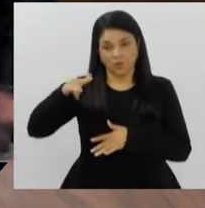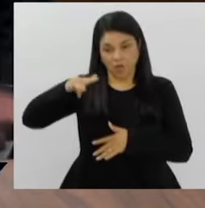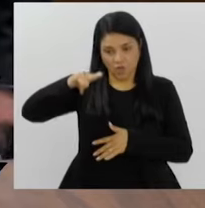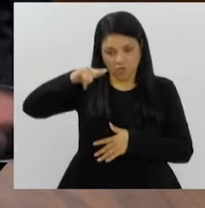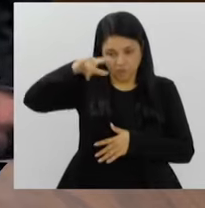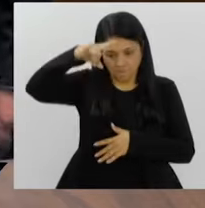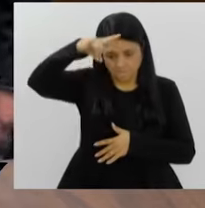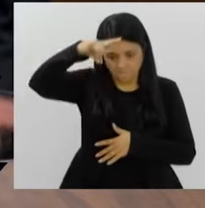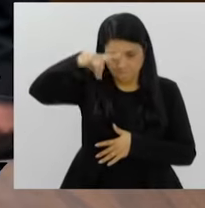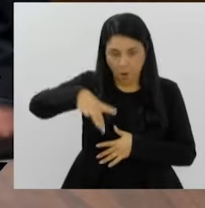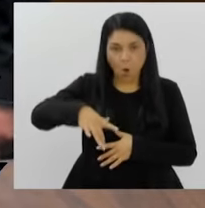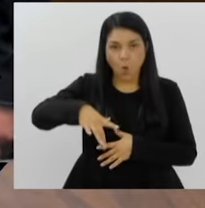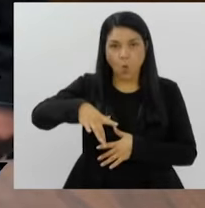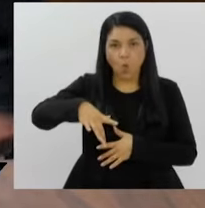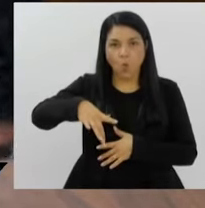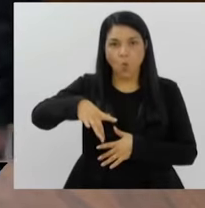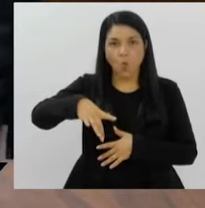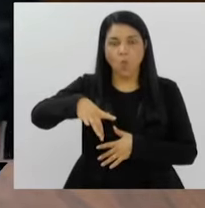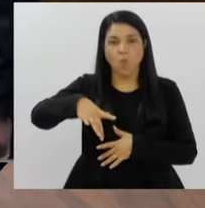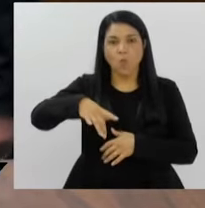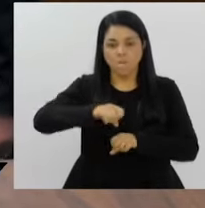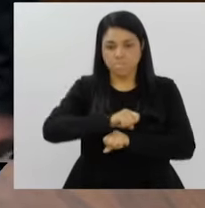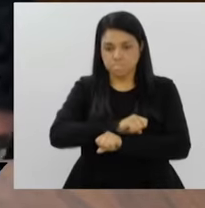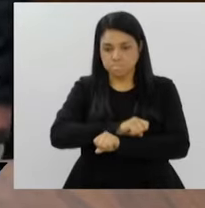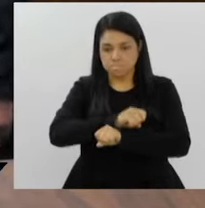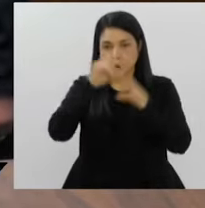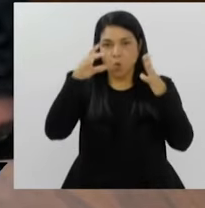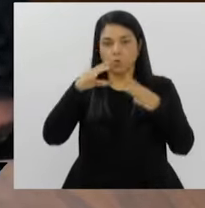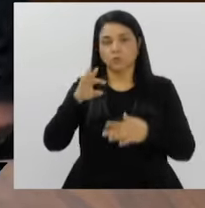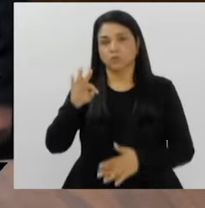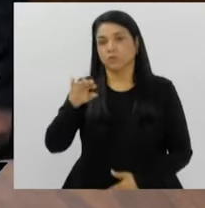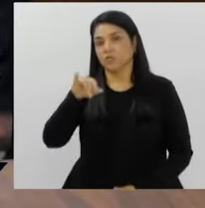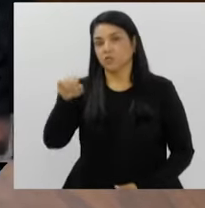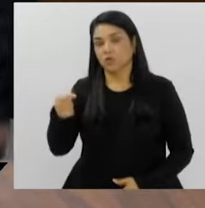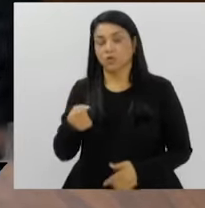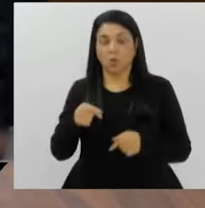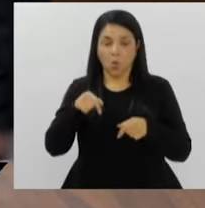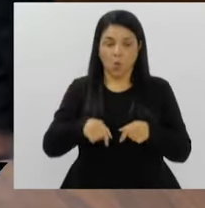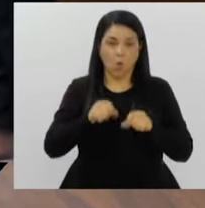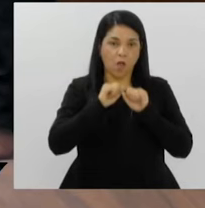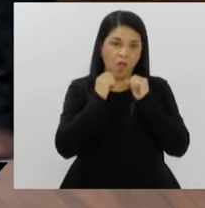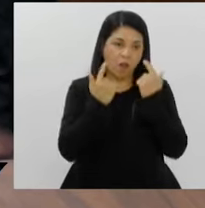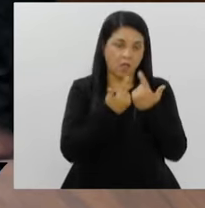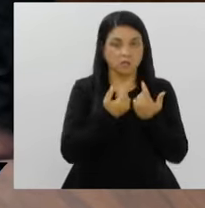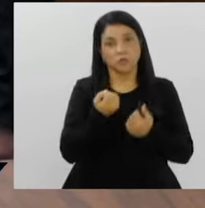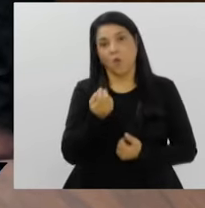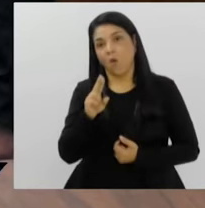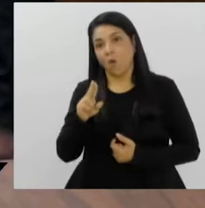jogar a bomba ali, ó, uma granada ali no TJ, ou aqui, ou lá no Palácio Guanabara.